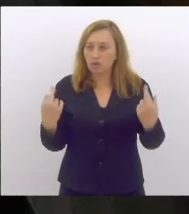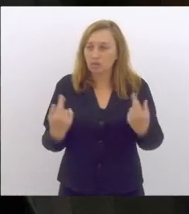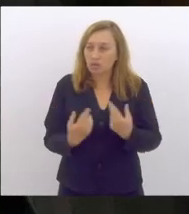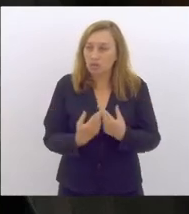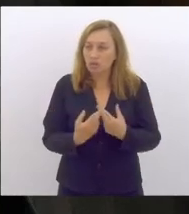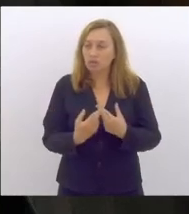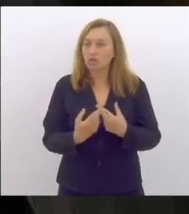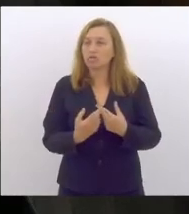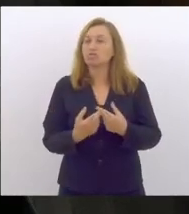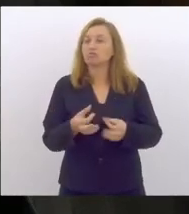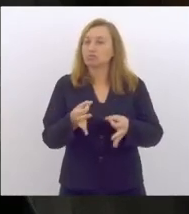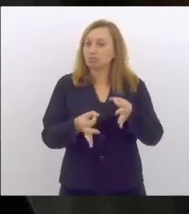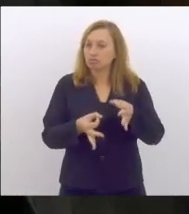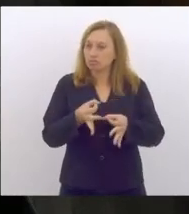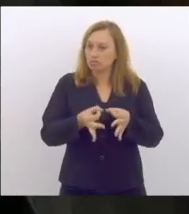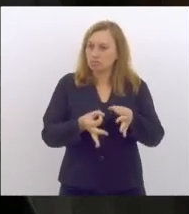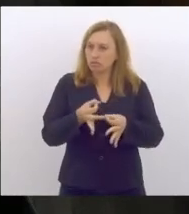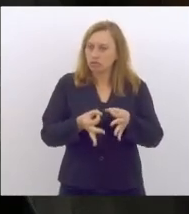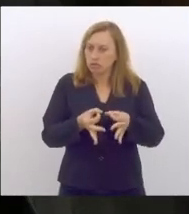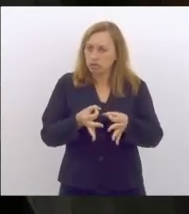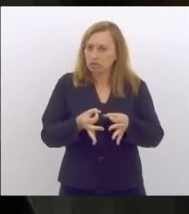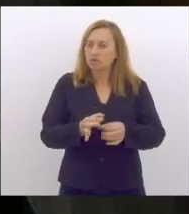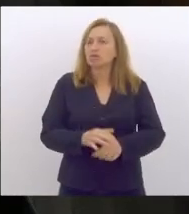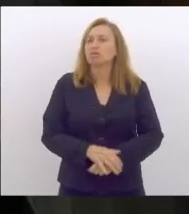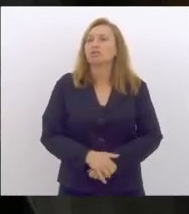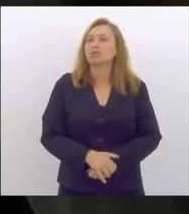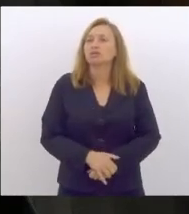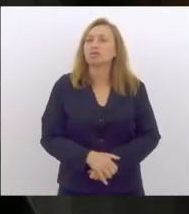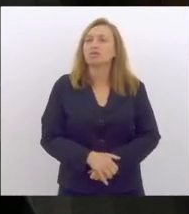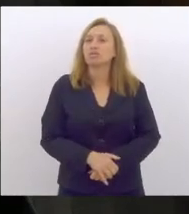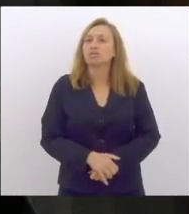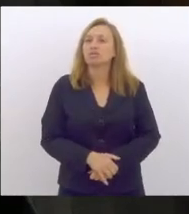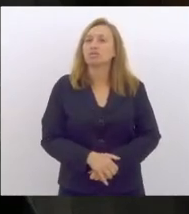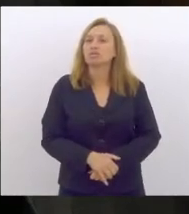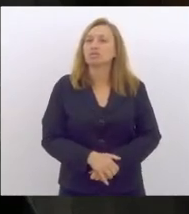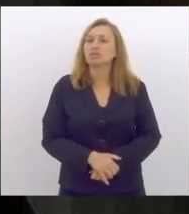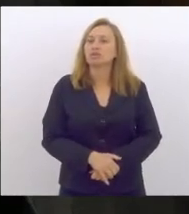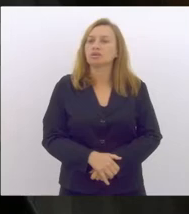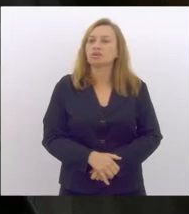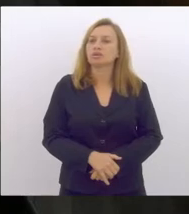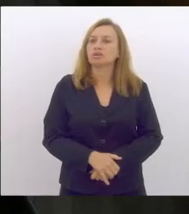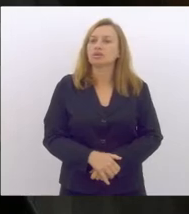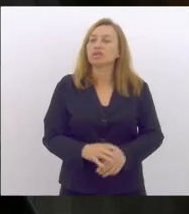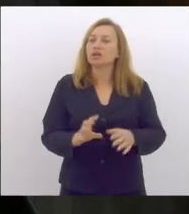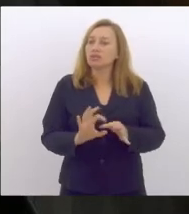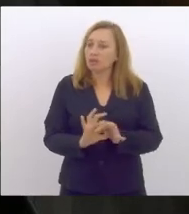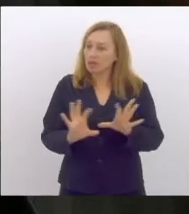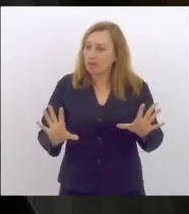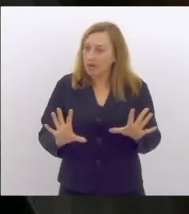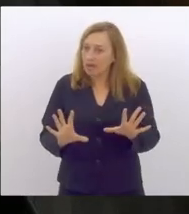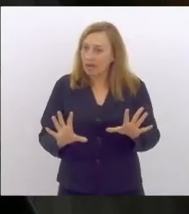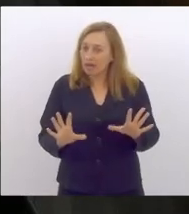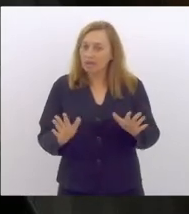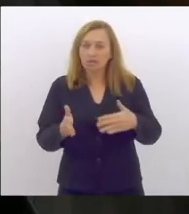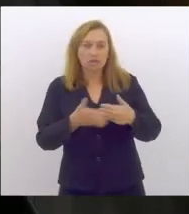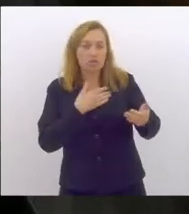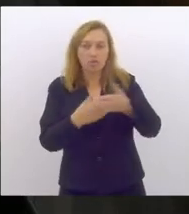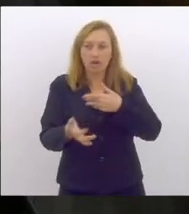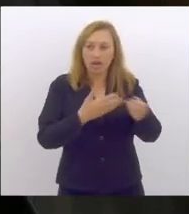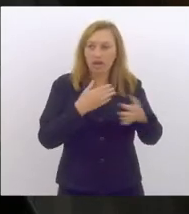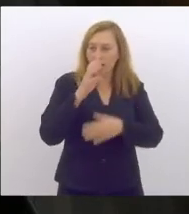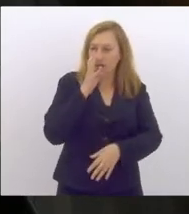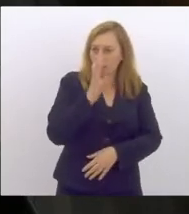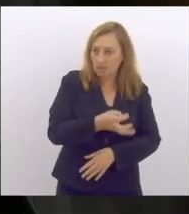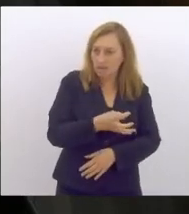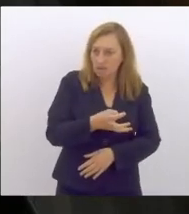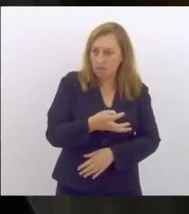e essa audiência de instrução e julgamento O declarou integralmente absolvido de toda e qualquer acusação